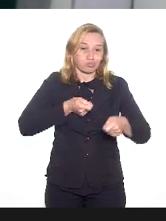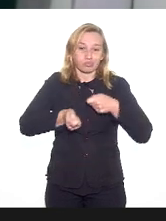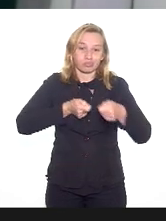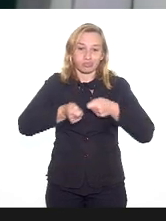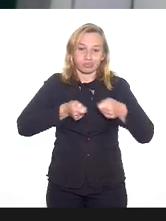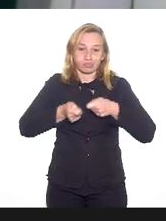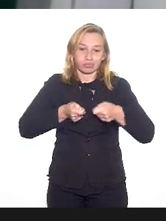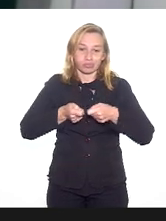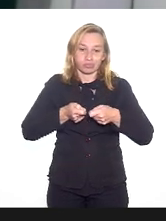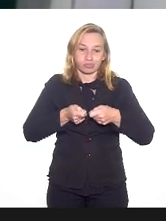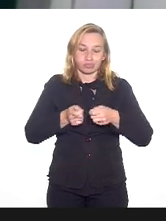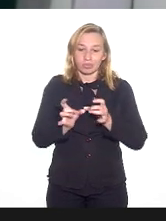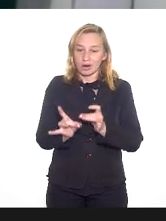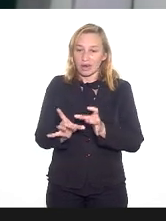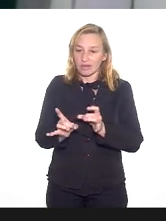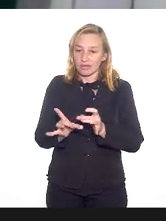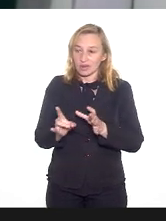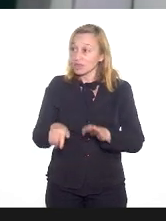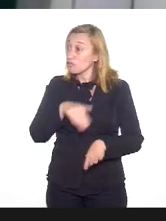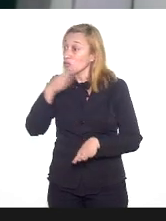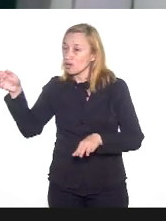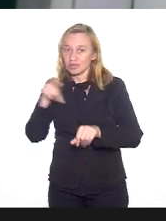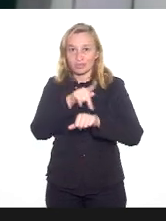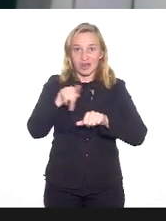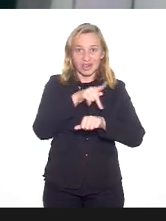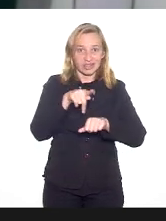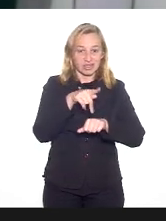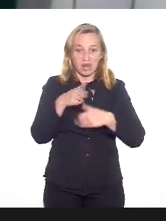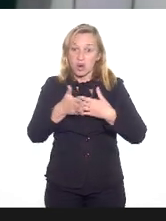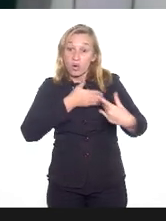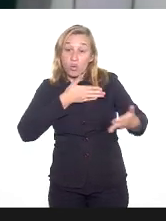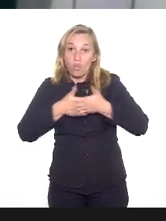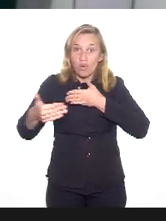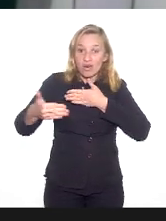mercado internacional de commodities. Ou seja,